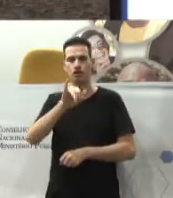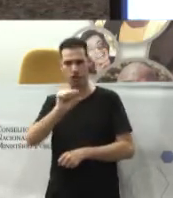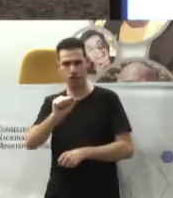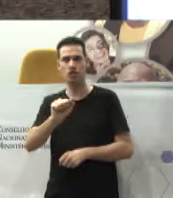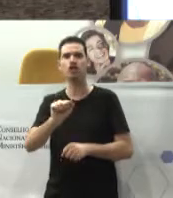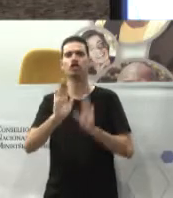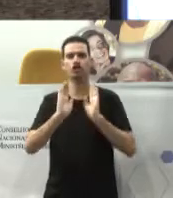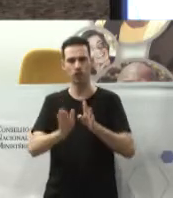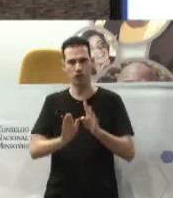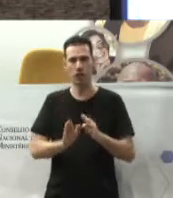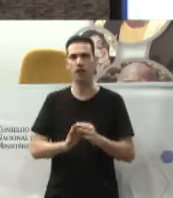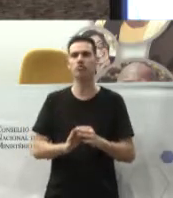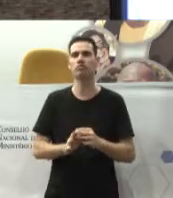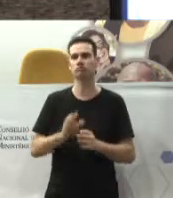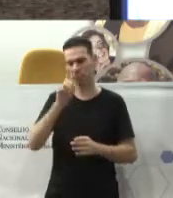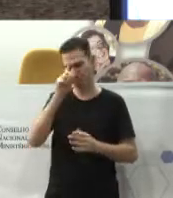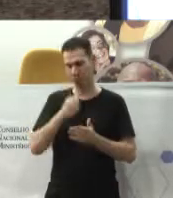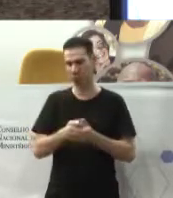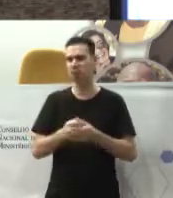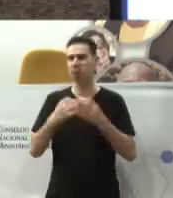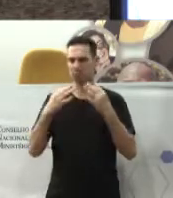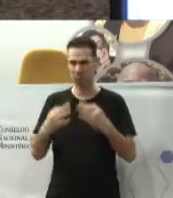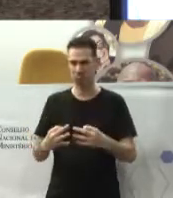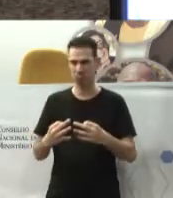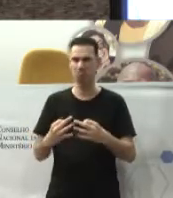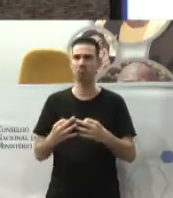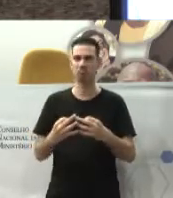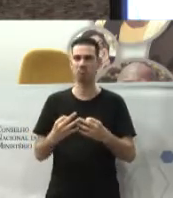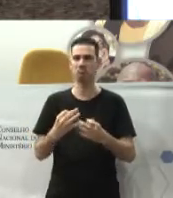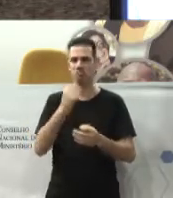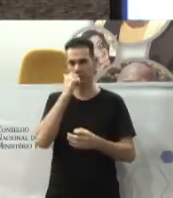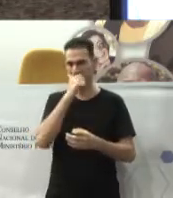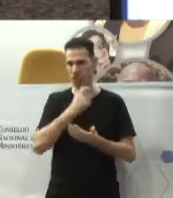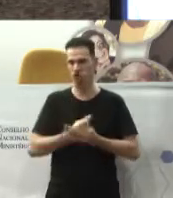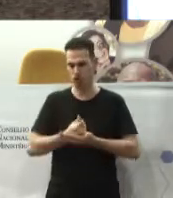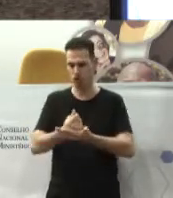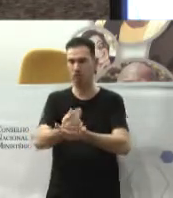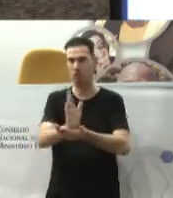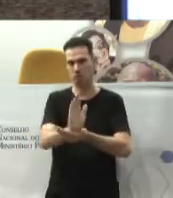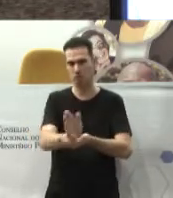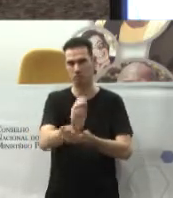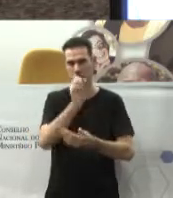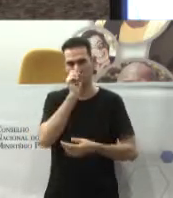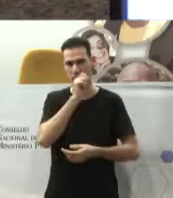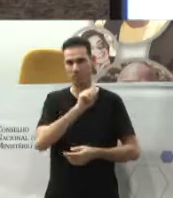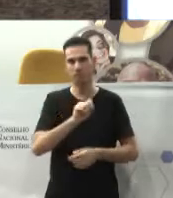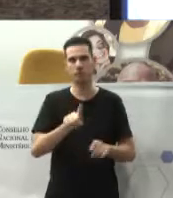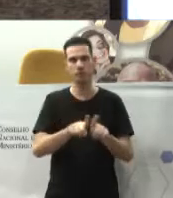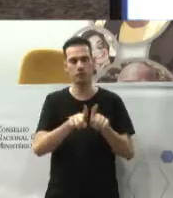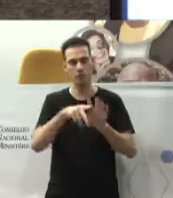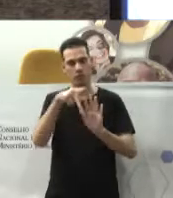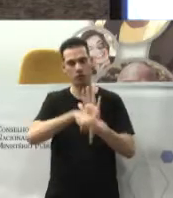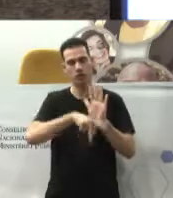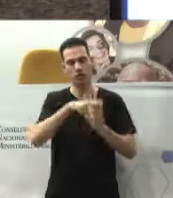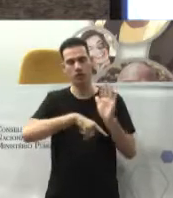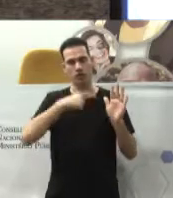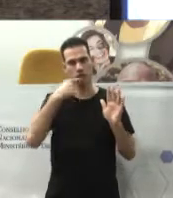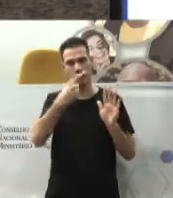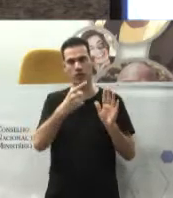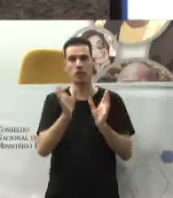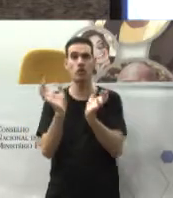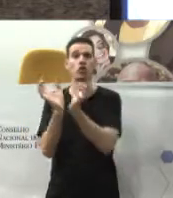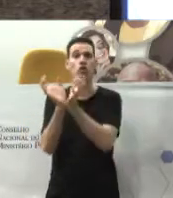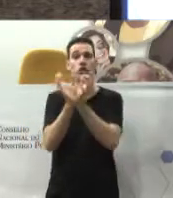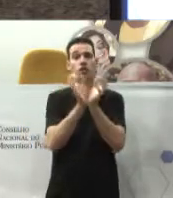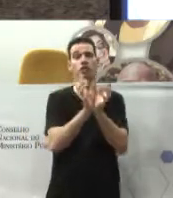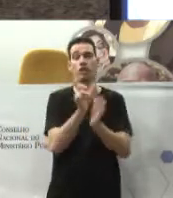Regional Federal, ou seja, já há um grau de estabilidade nesse caminho, me parece uma alternativa ótima. O projeto fala da coletivização pelo